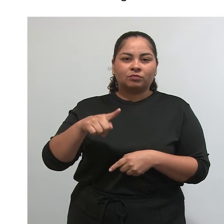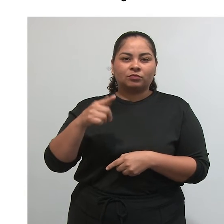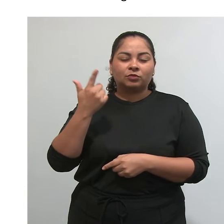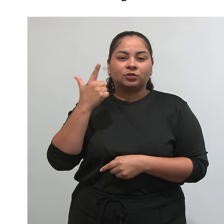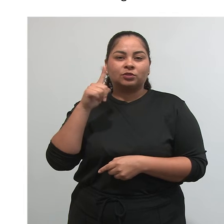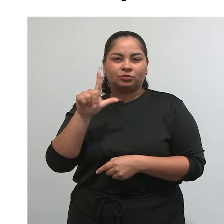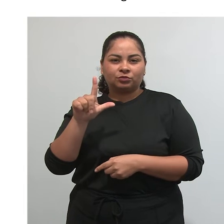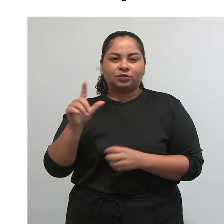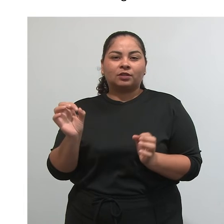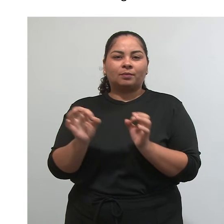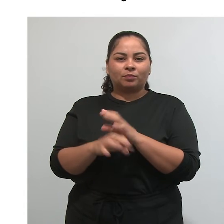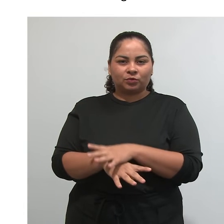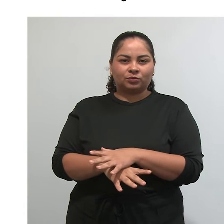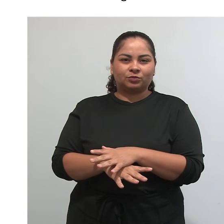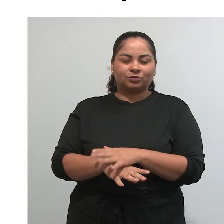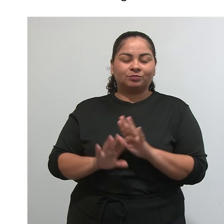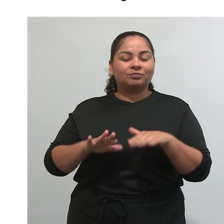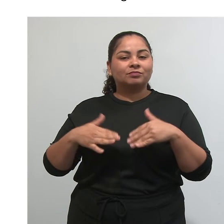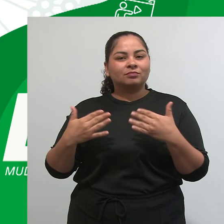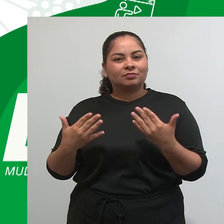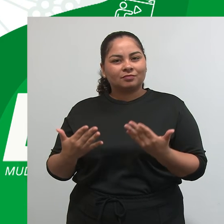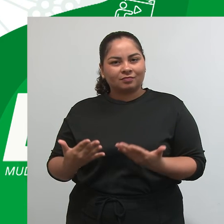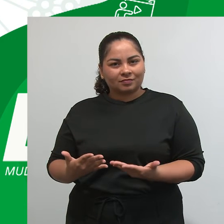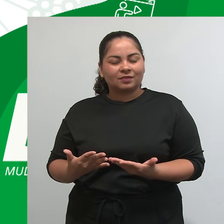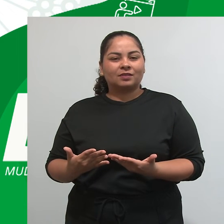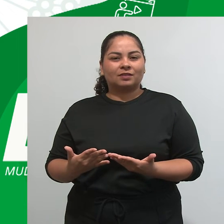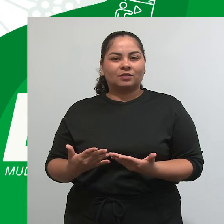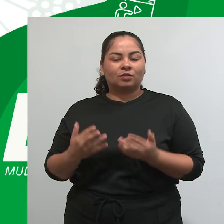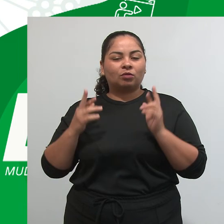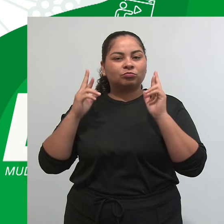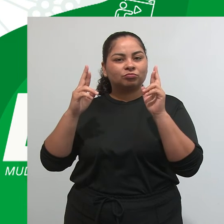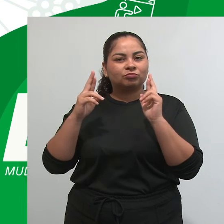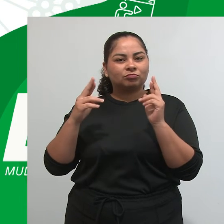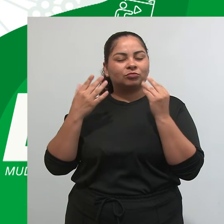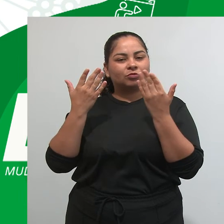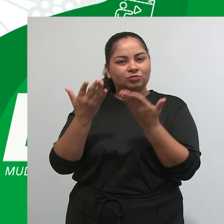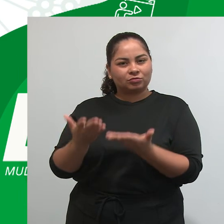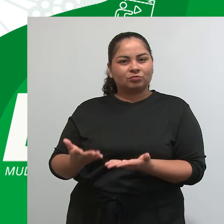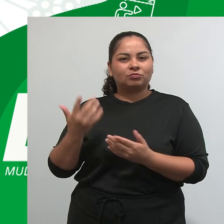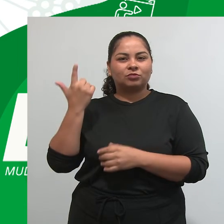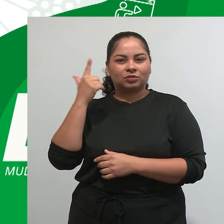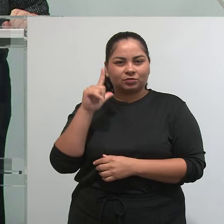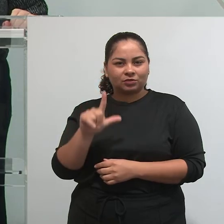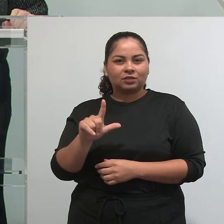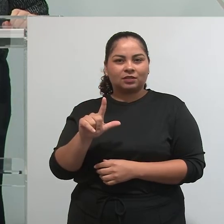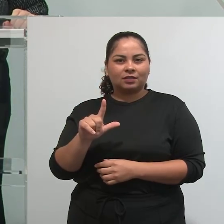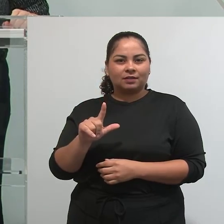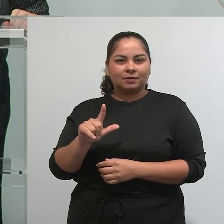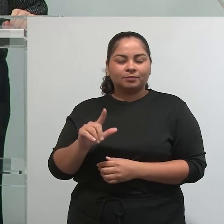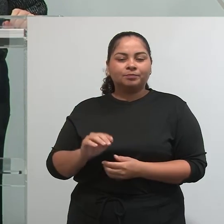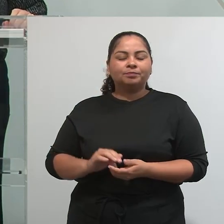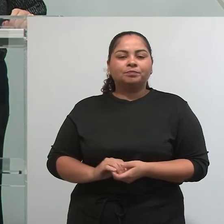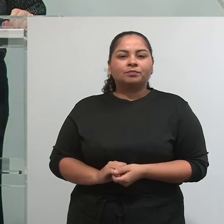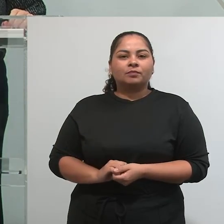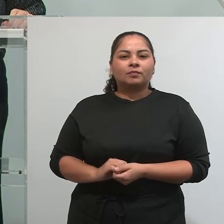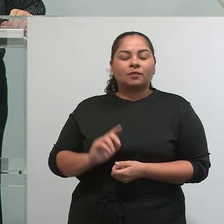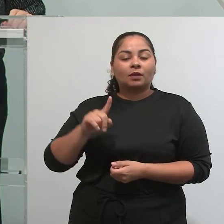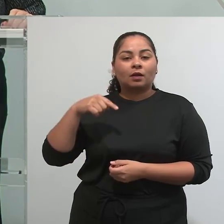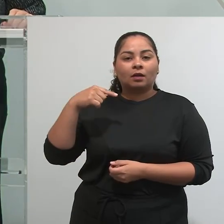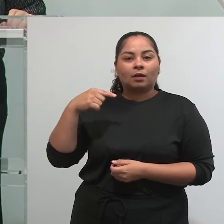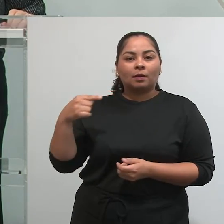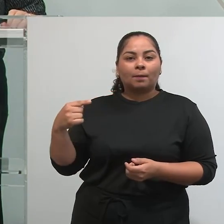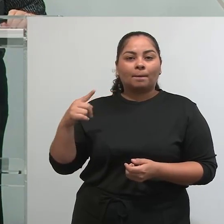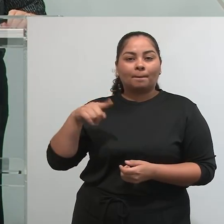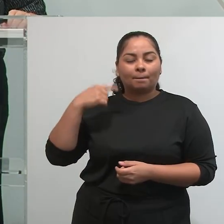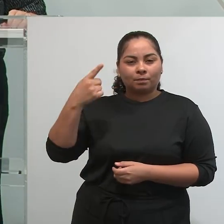projeto, para que você também chegue preparado na hora de montar o teu projeto. Então, alunos, eu conto com vocês